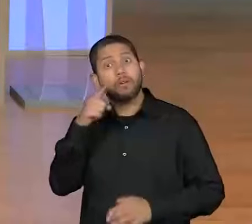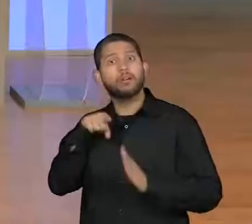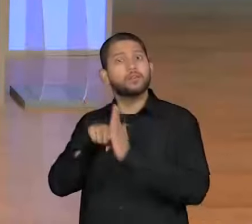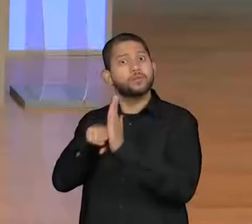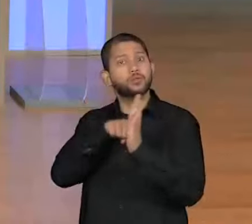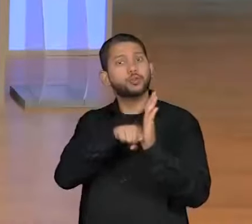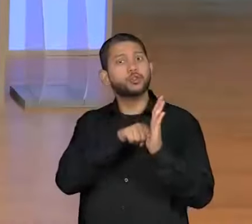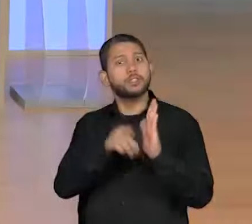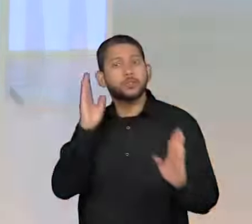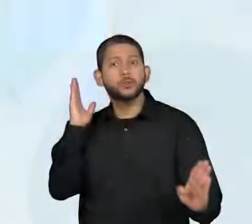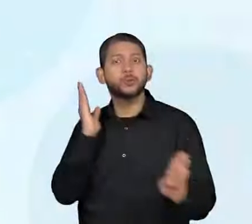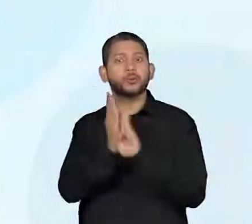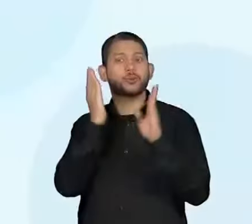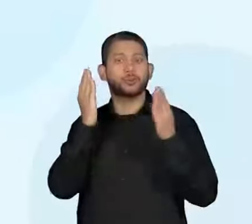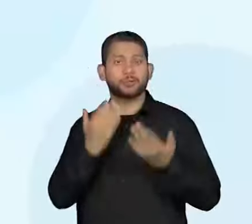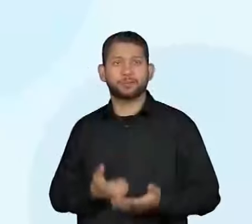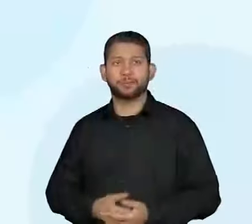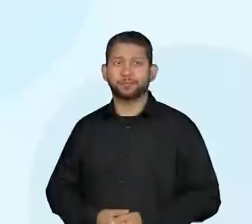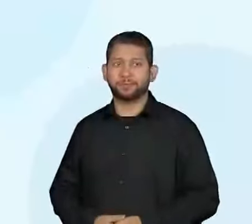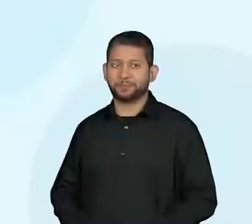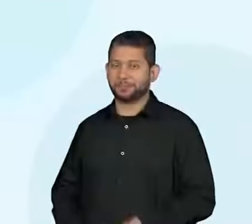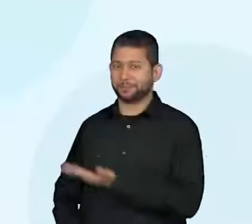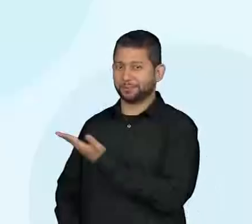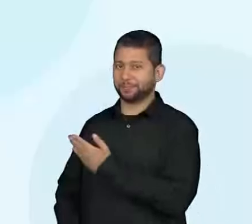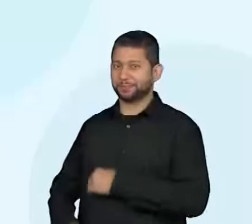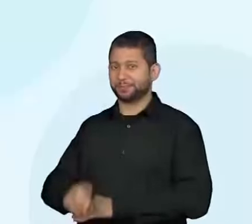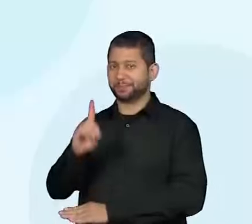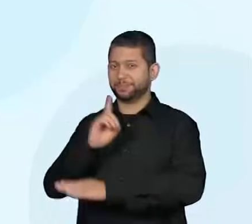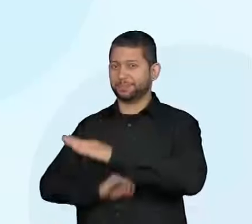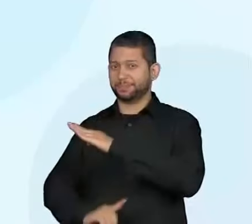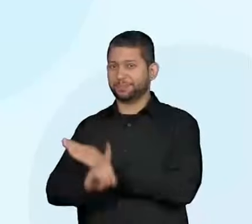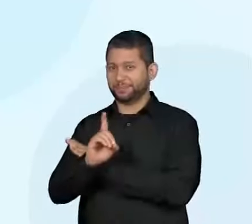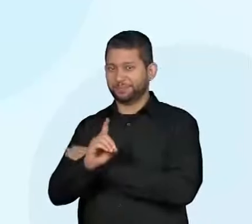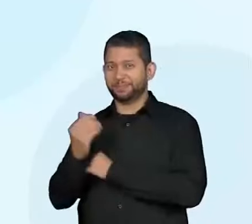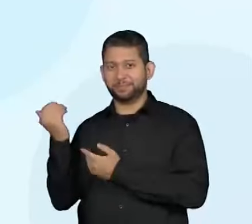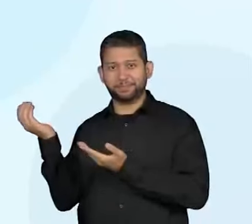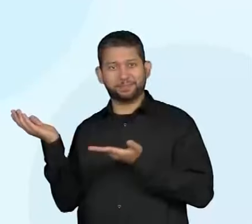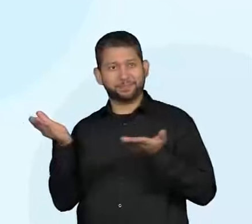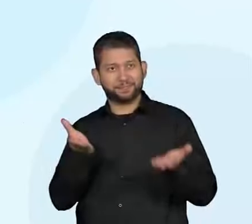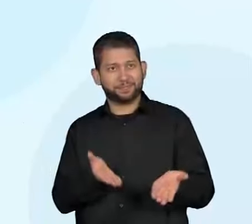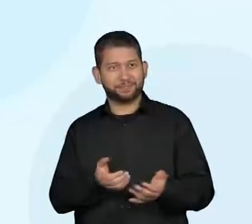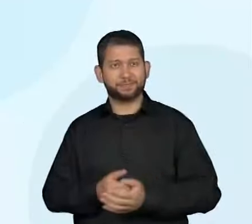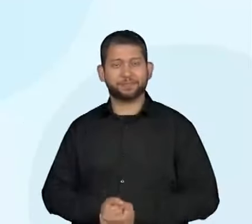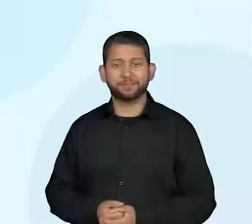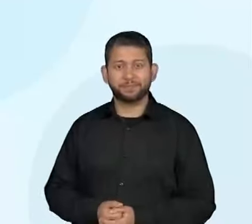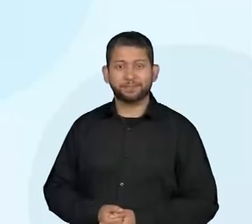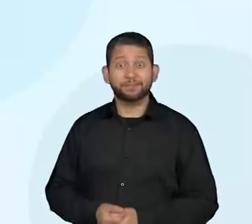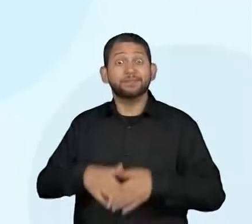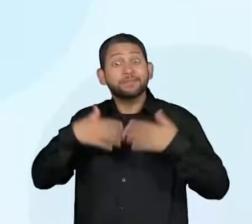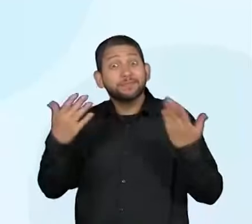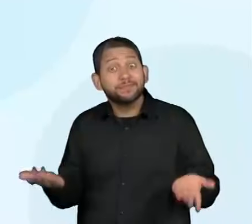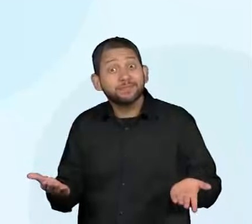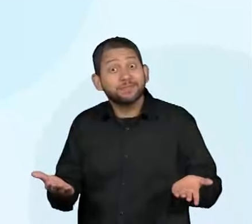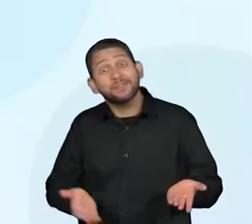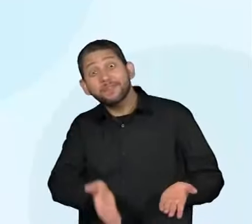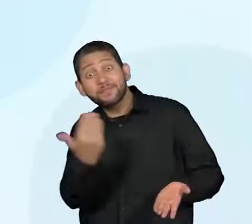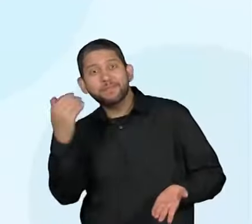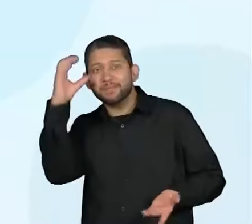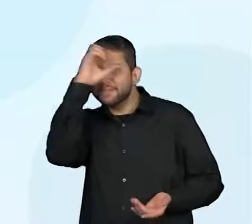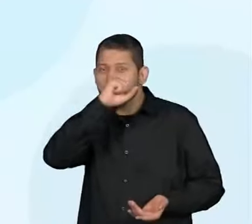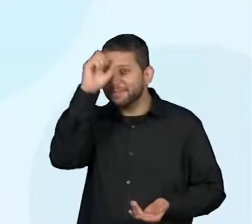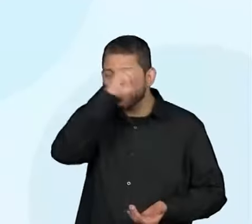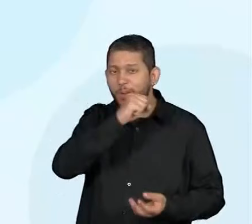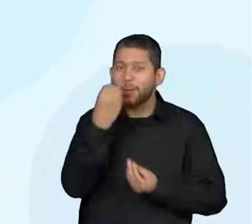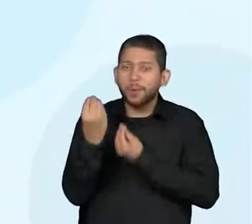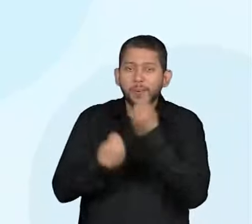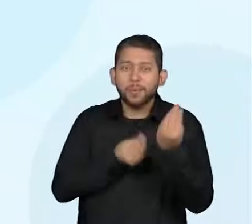da pesquisa. Olha só, temos aí um convite para vocês, olha lá. Que tal aprender a